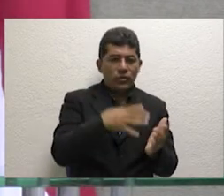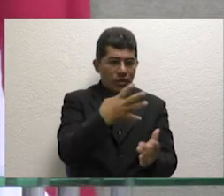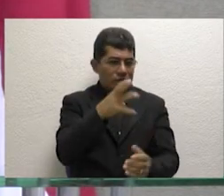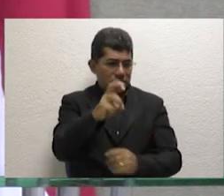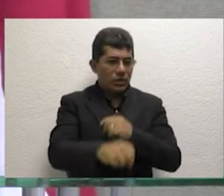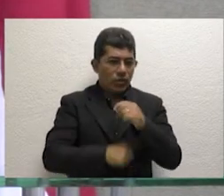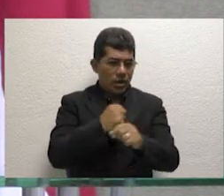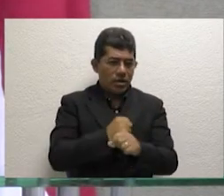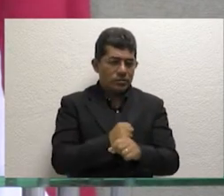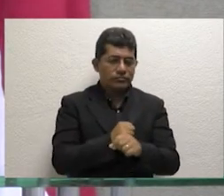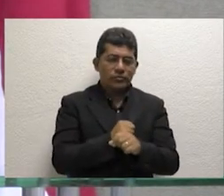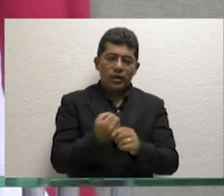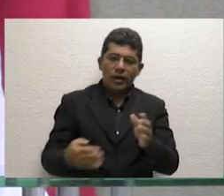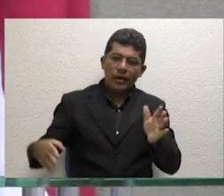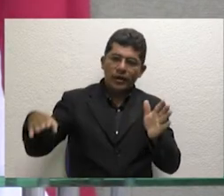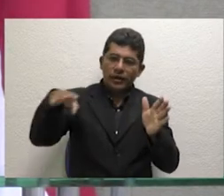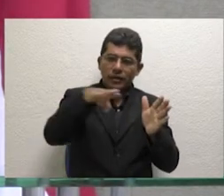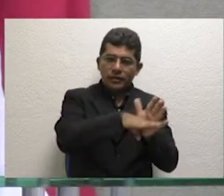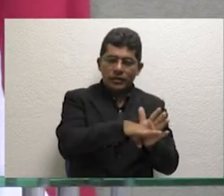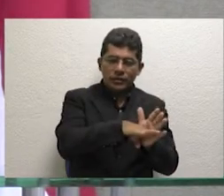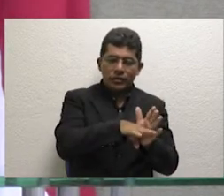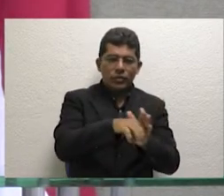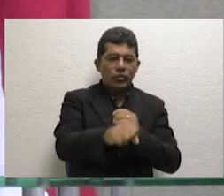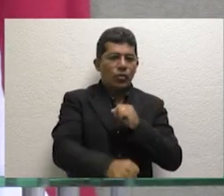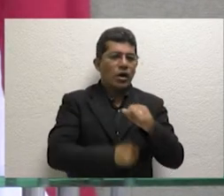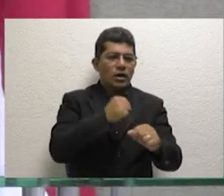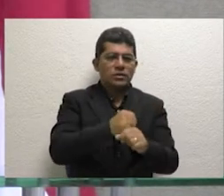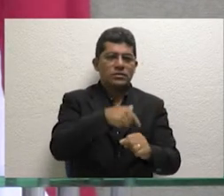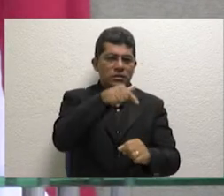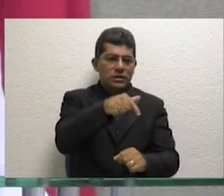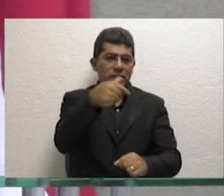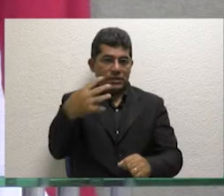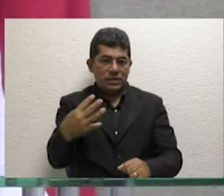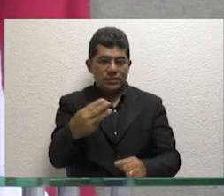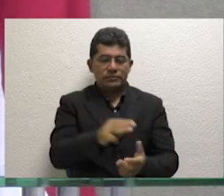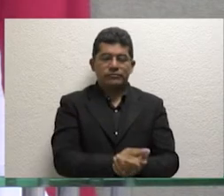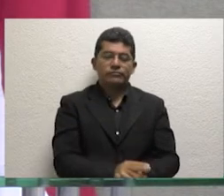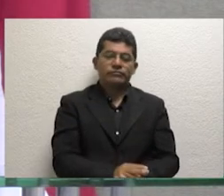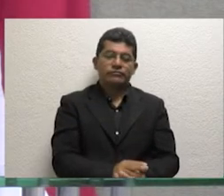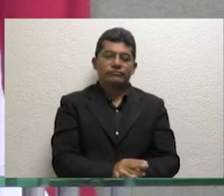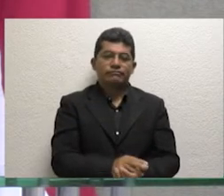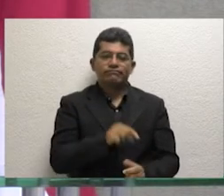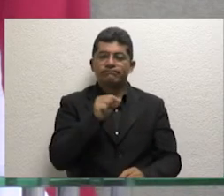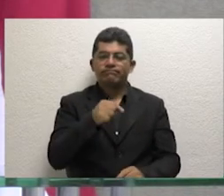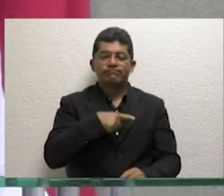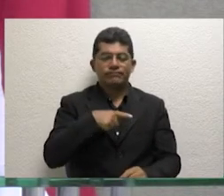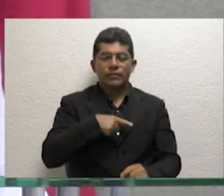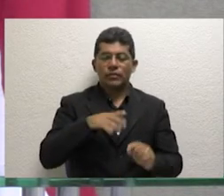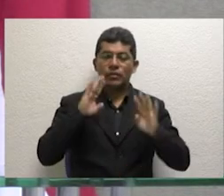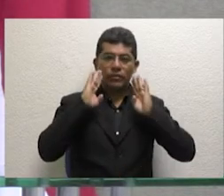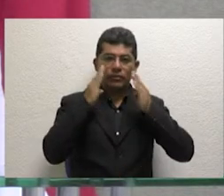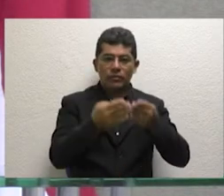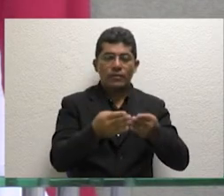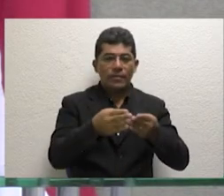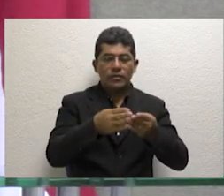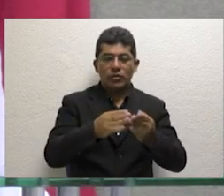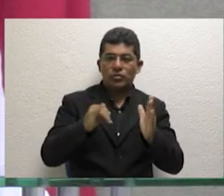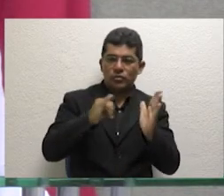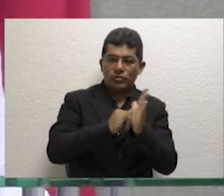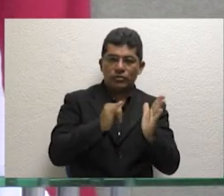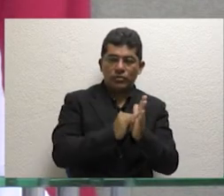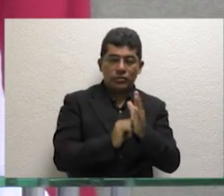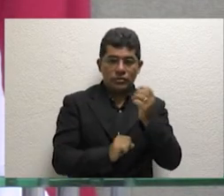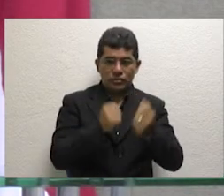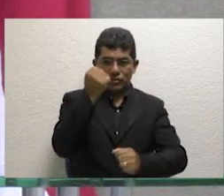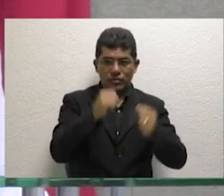até o ano de 73 ele passou dependendo por exclusivamente do repasse compulsório que